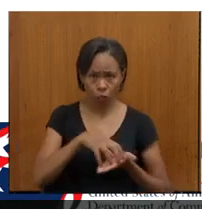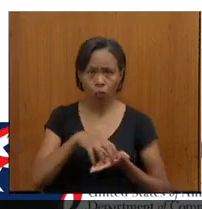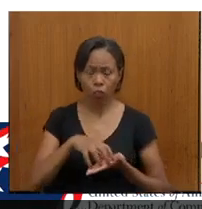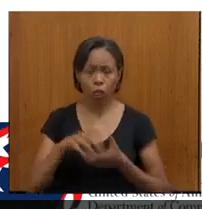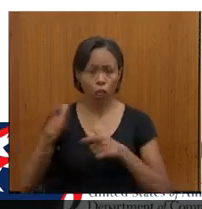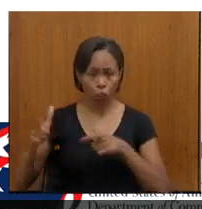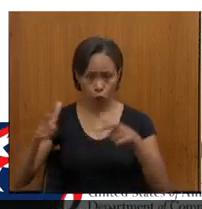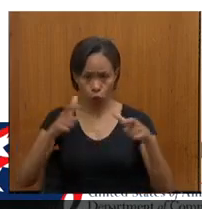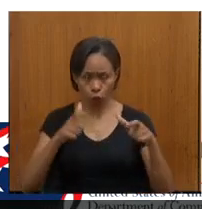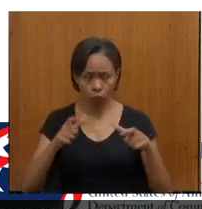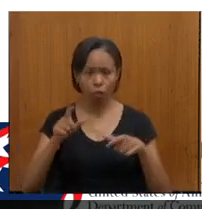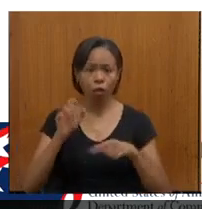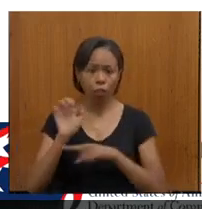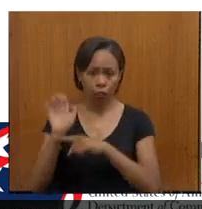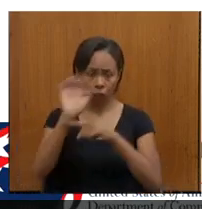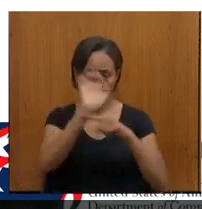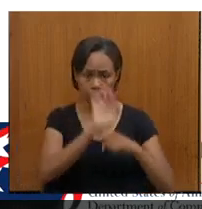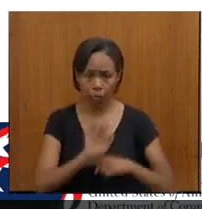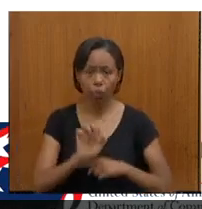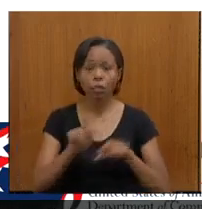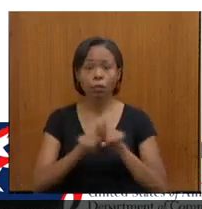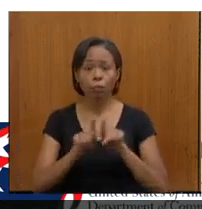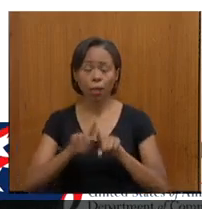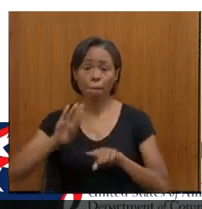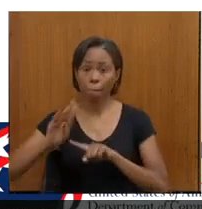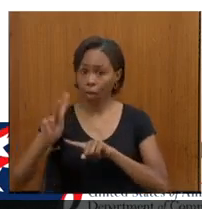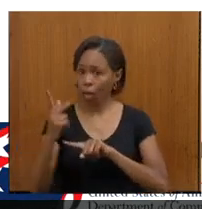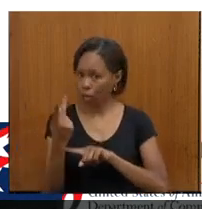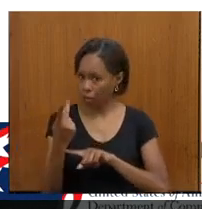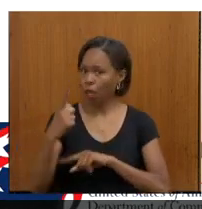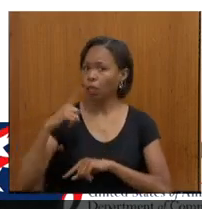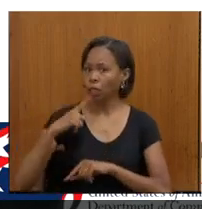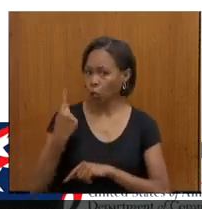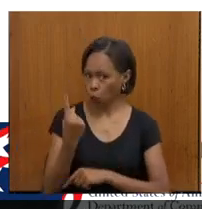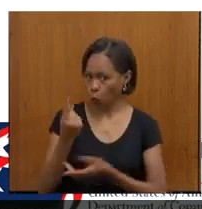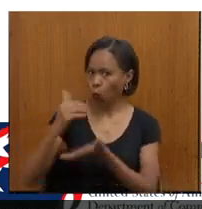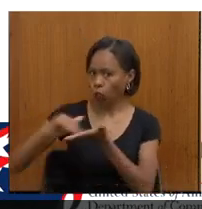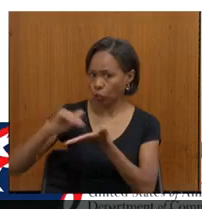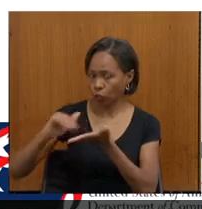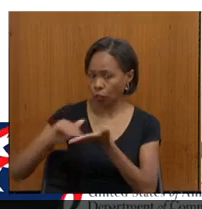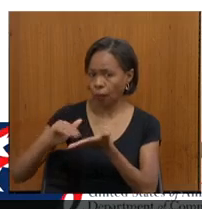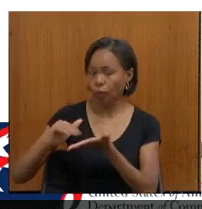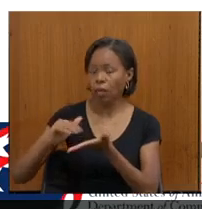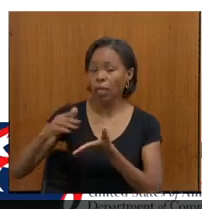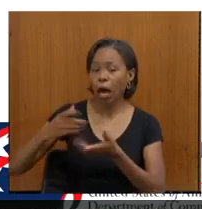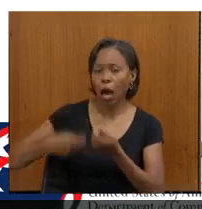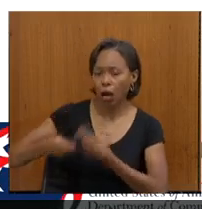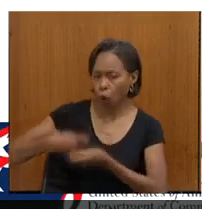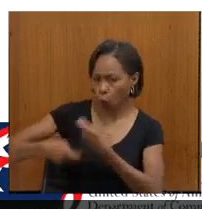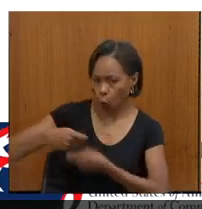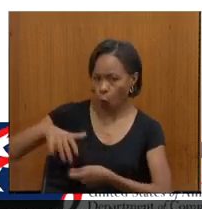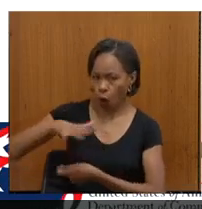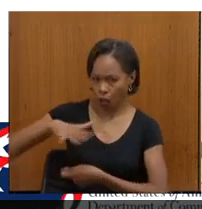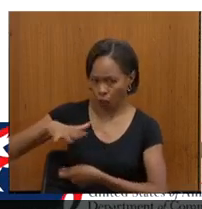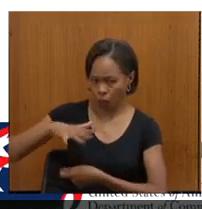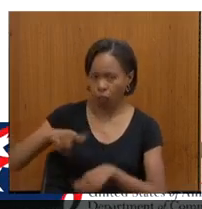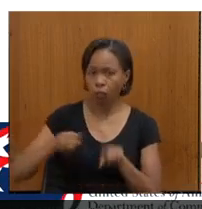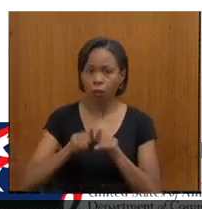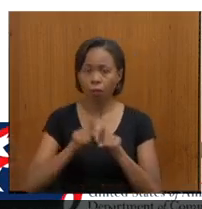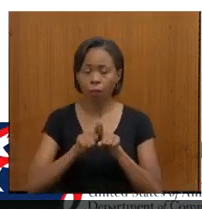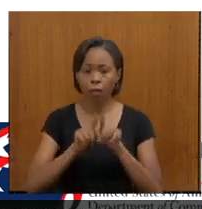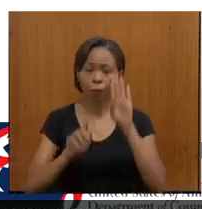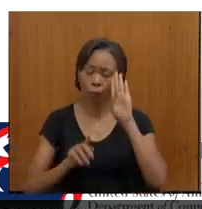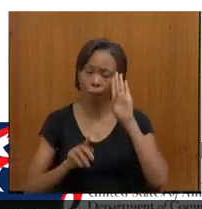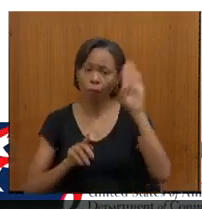e São Paulo tem sempre vai em Belo Horizonte também se tornar o crescimento na área comercial e a nossa sede que fica na